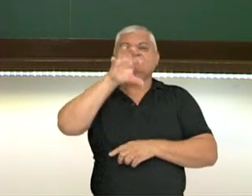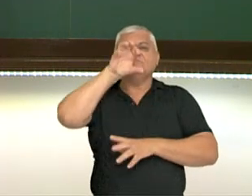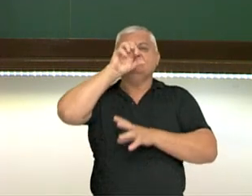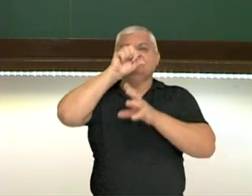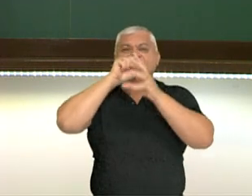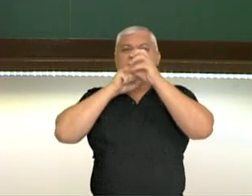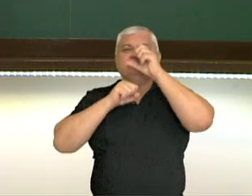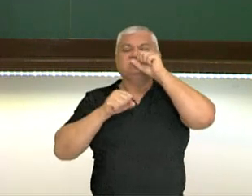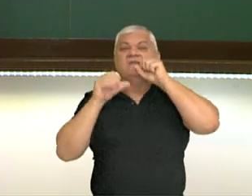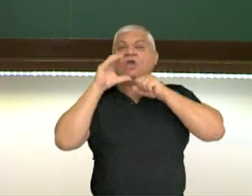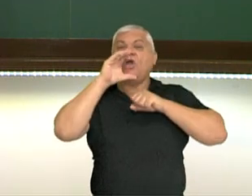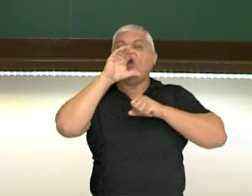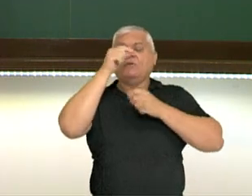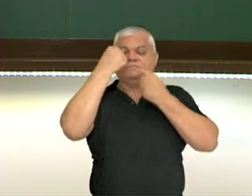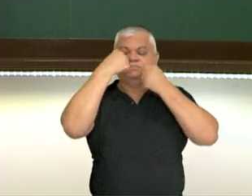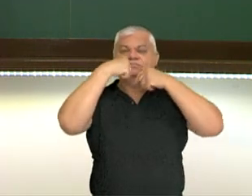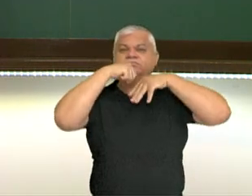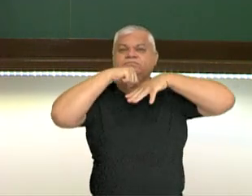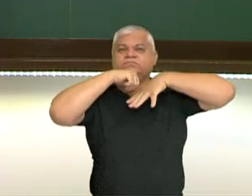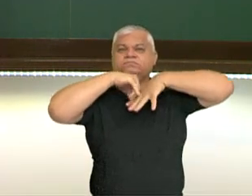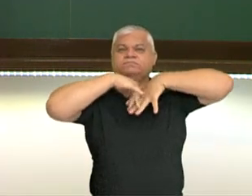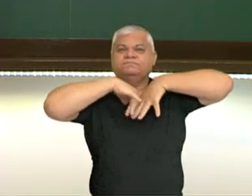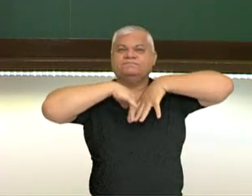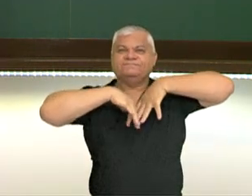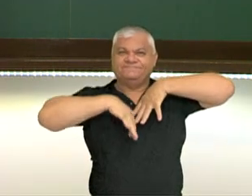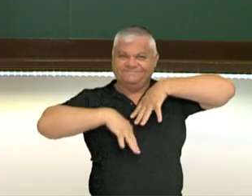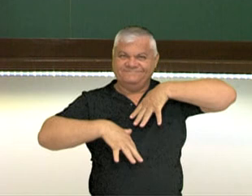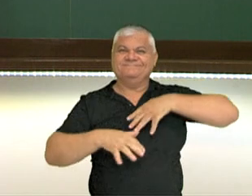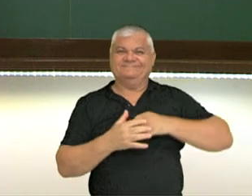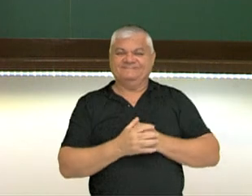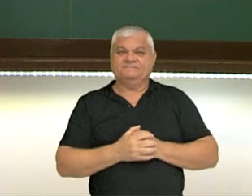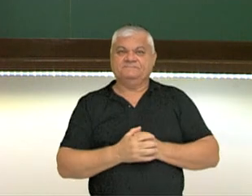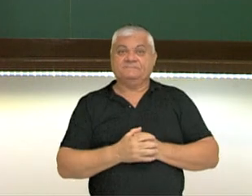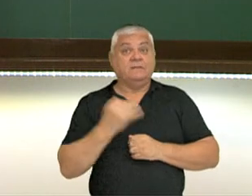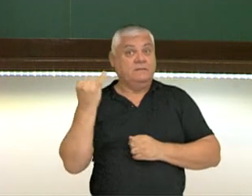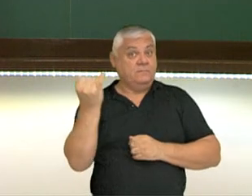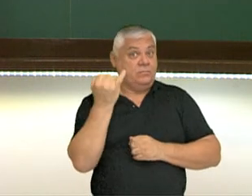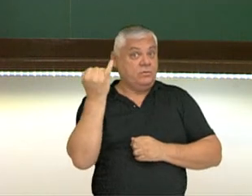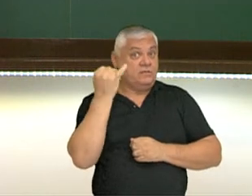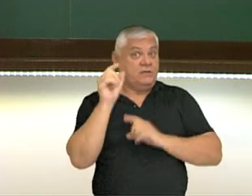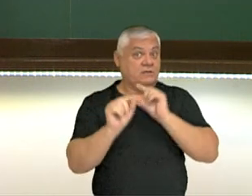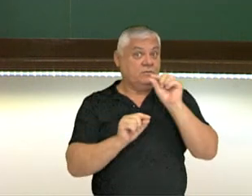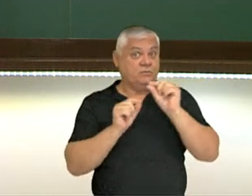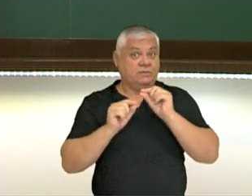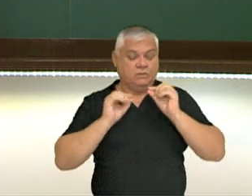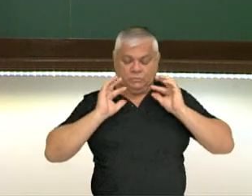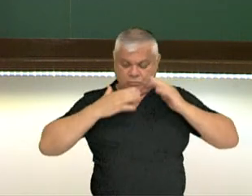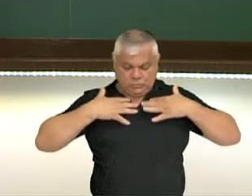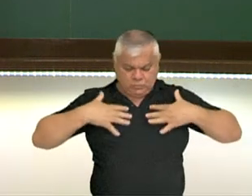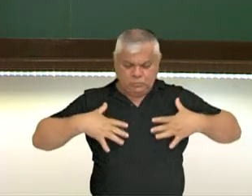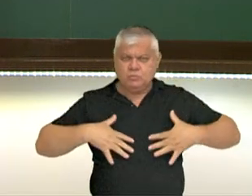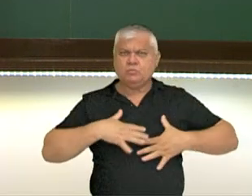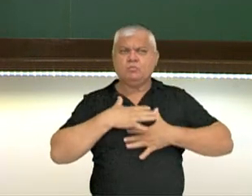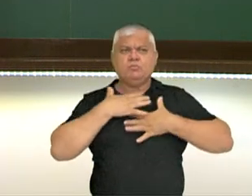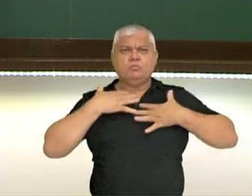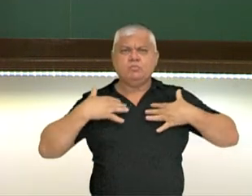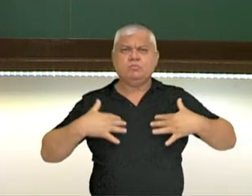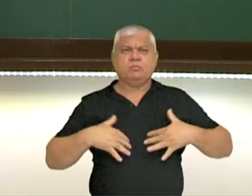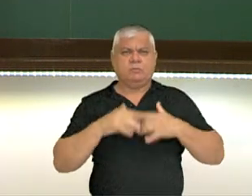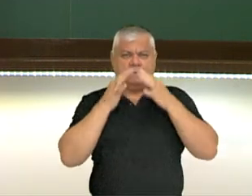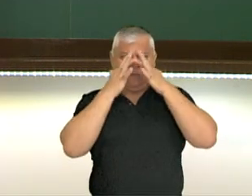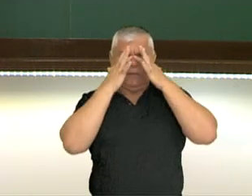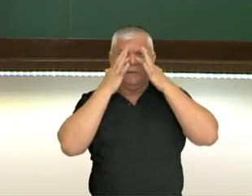nosso sistema respiratório. Outra coisa bem importante, toda essa região das cavidades